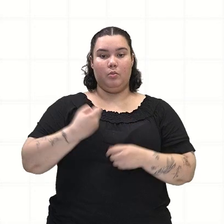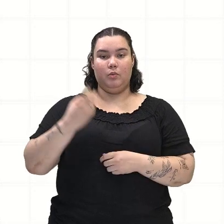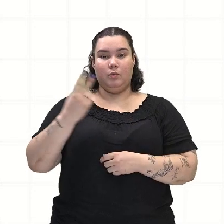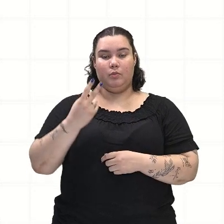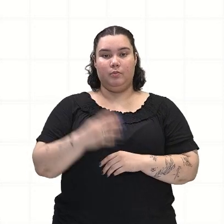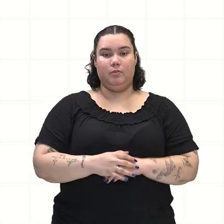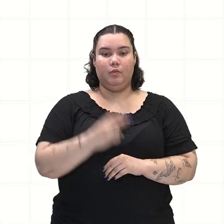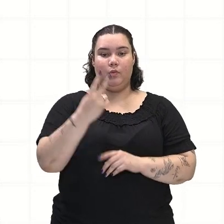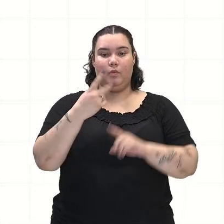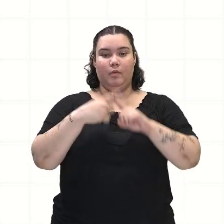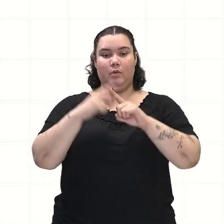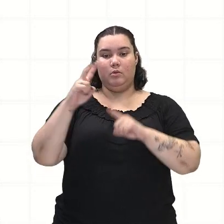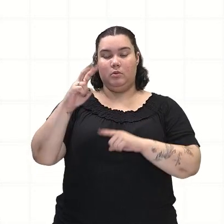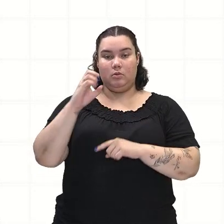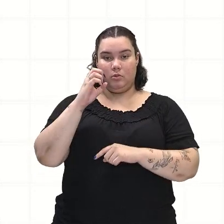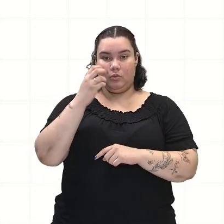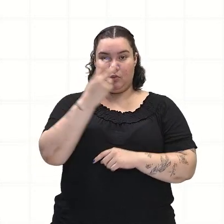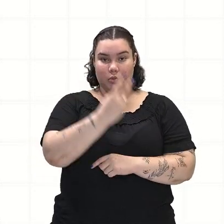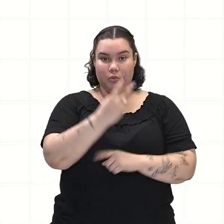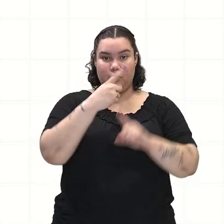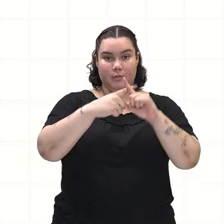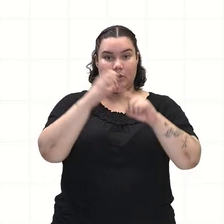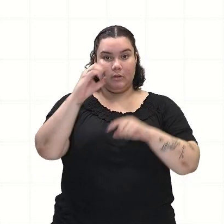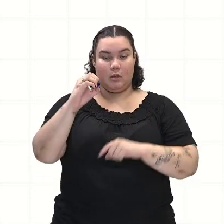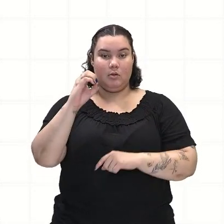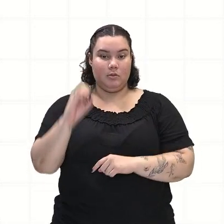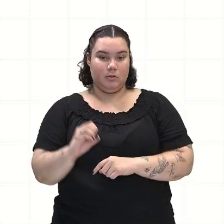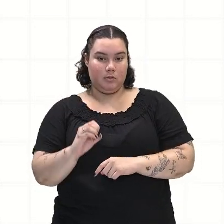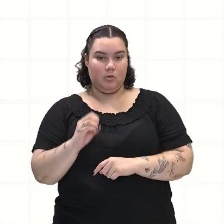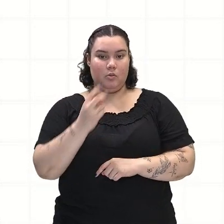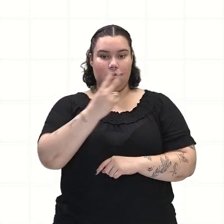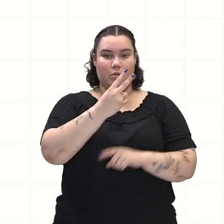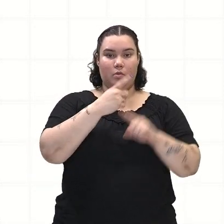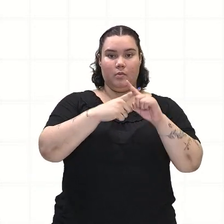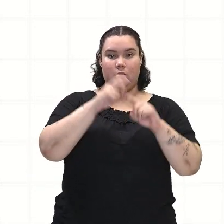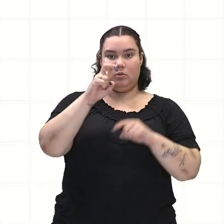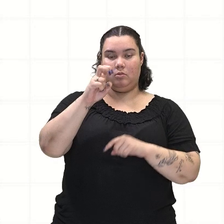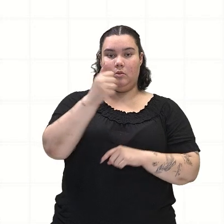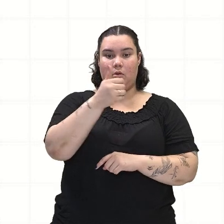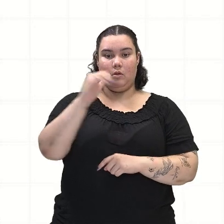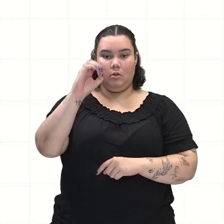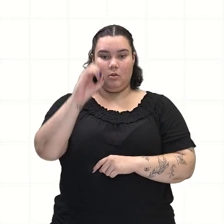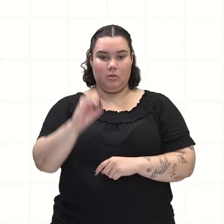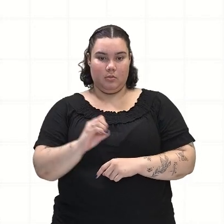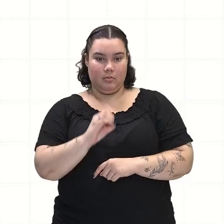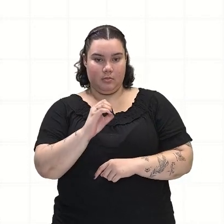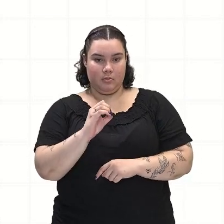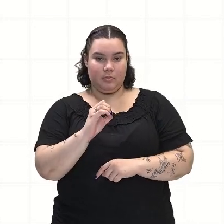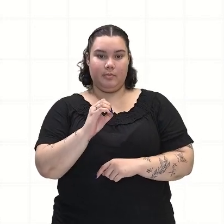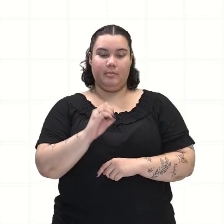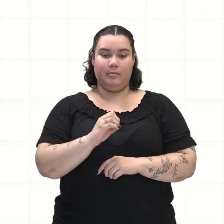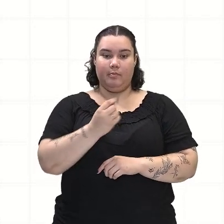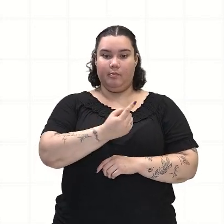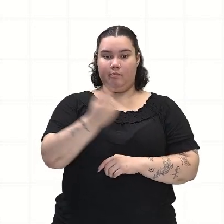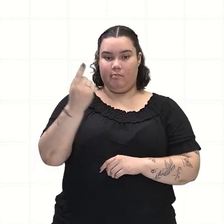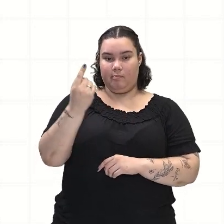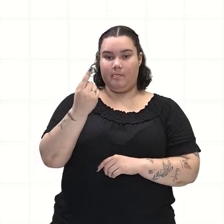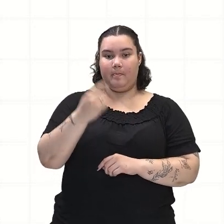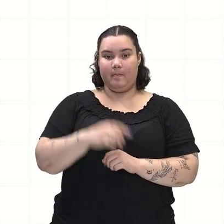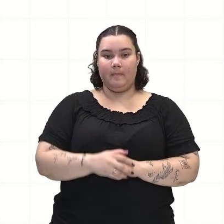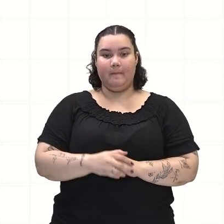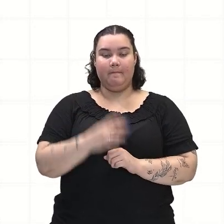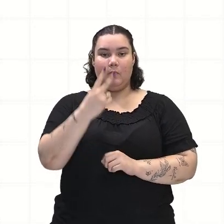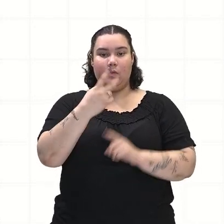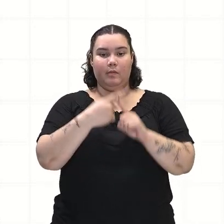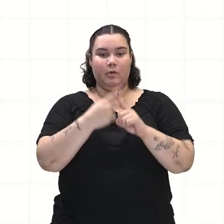2. 2 vezes 0, 0. 2 vezes 5, 10. Sobe 1.